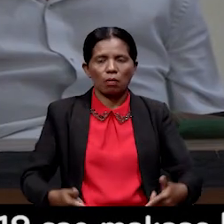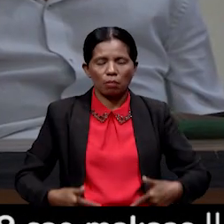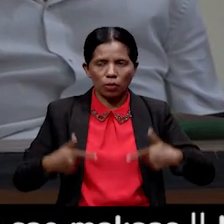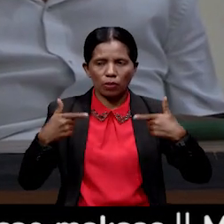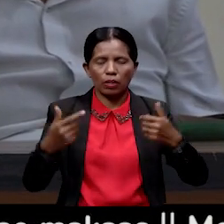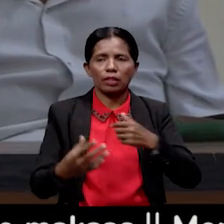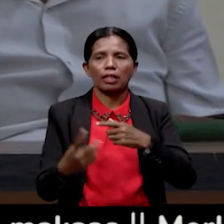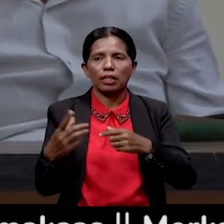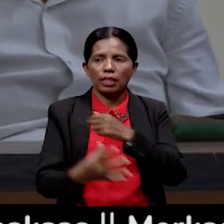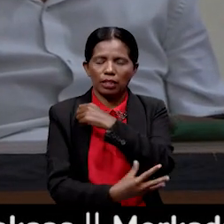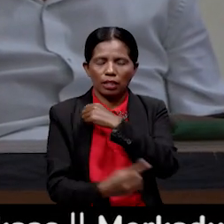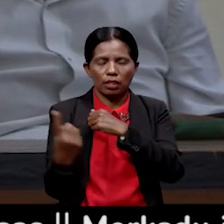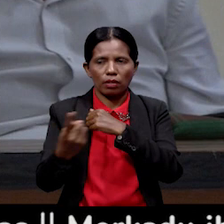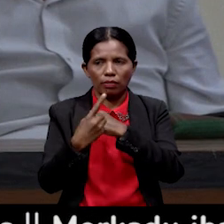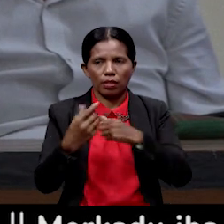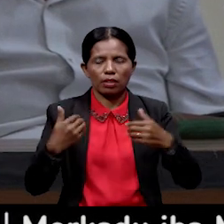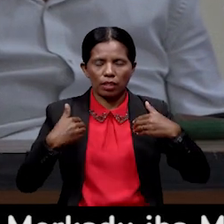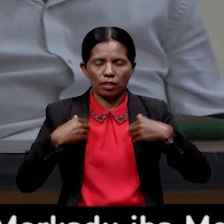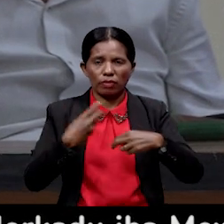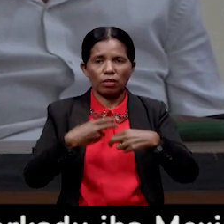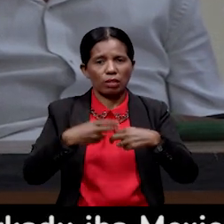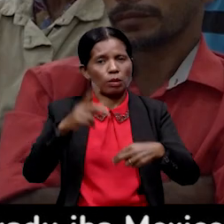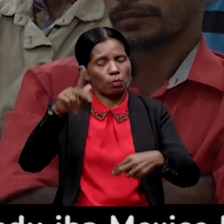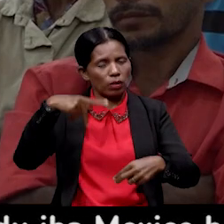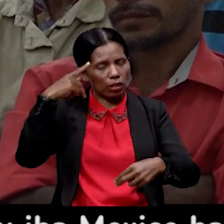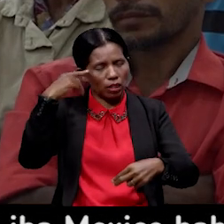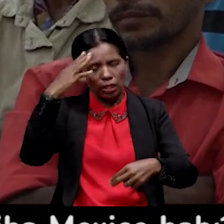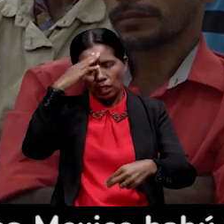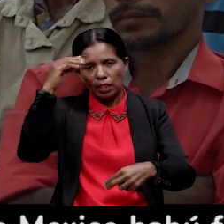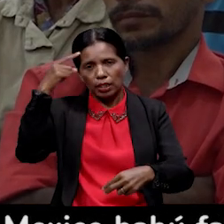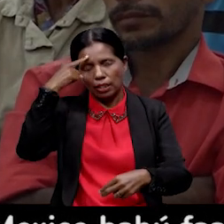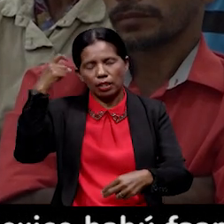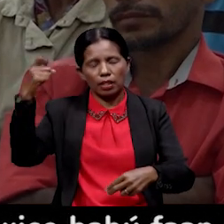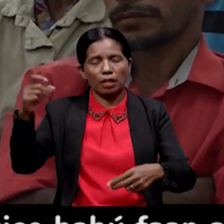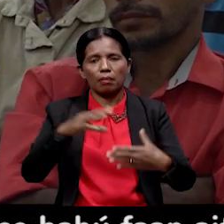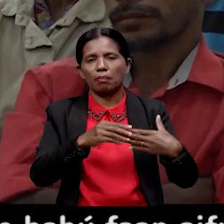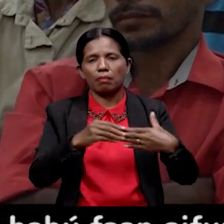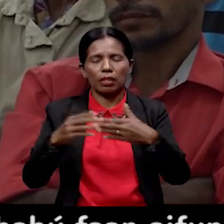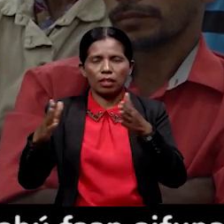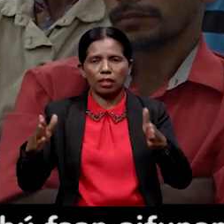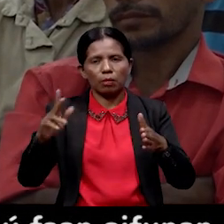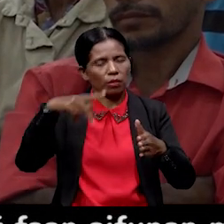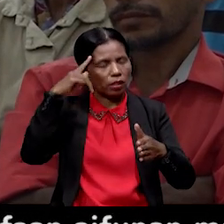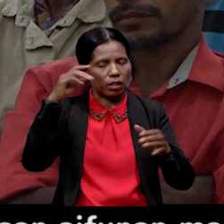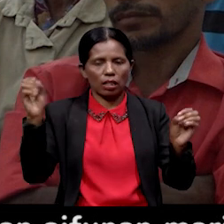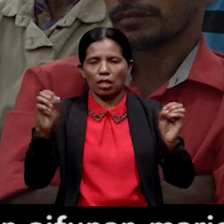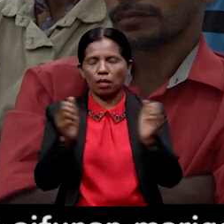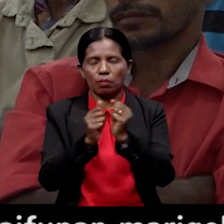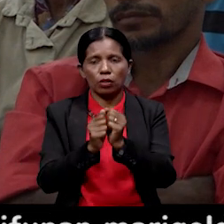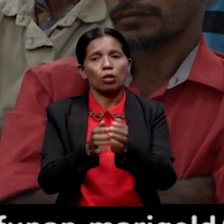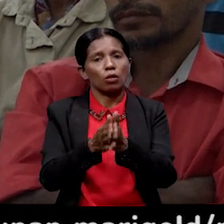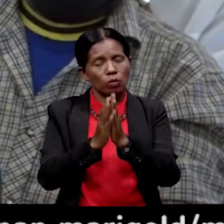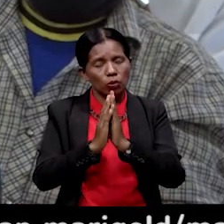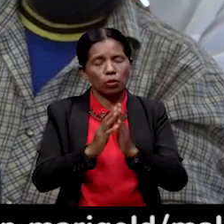no se Nafating ia impasse politiku nilaran tambah líder politiku sira nunca hamutu tambah ne Adolmando husu líder